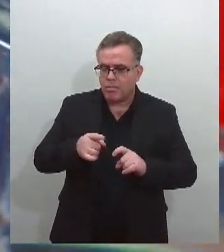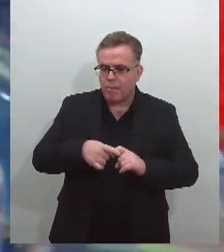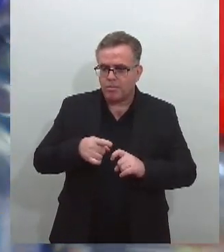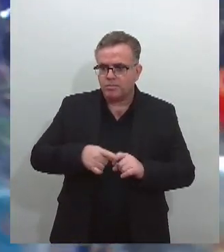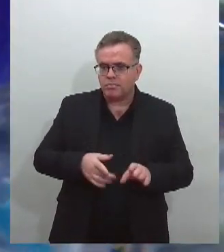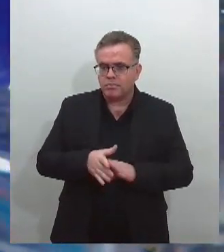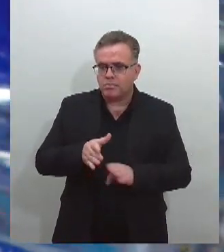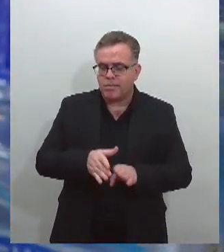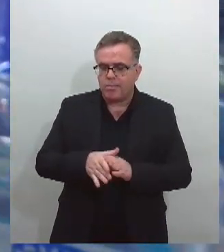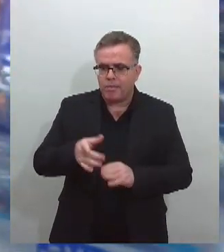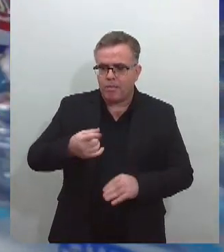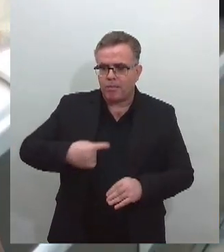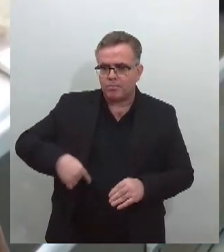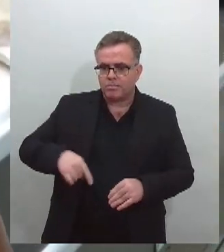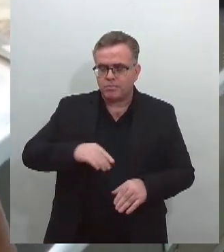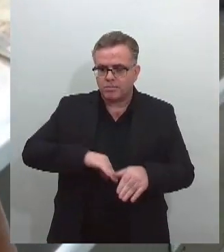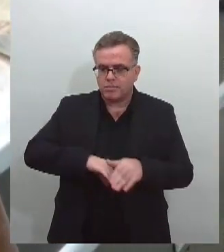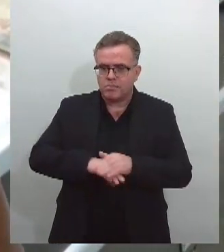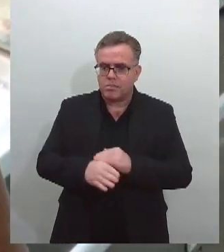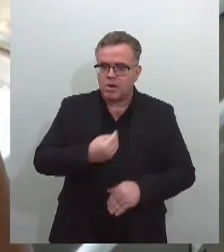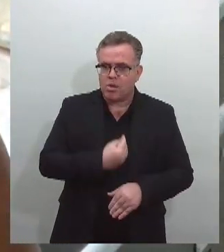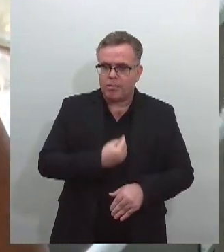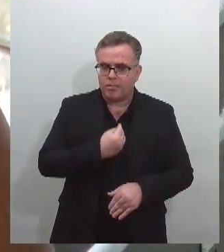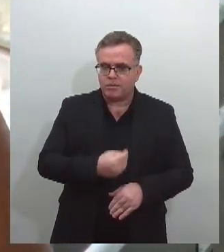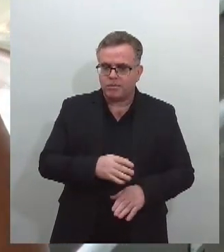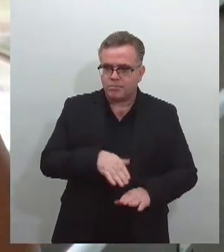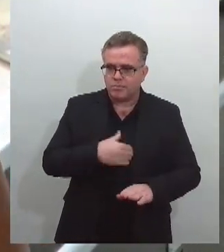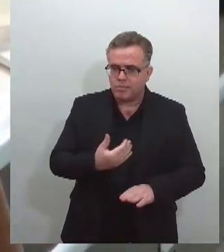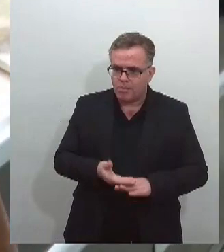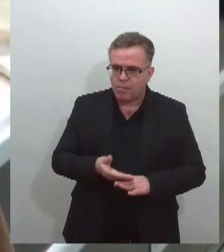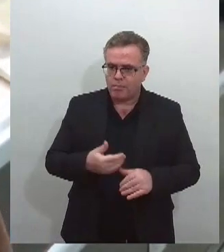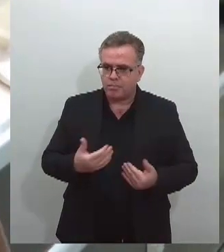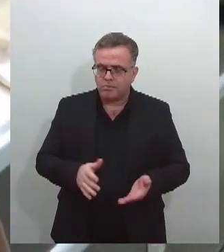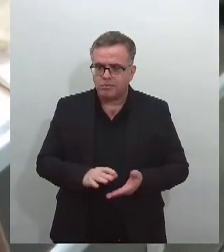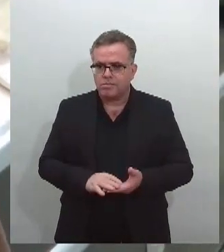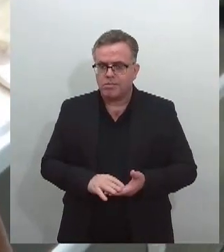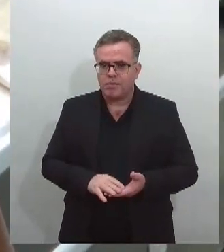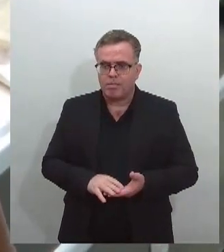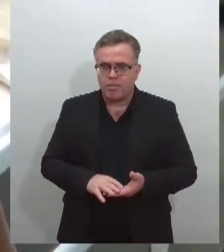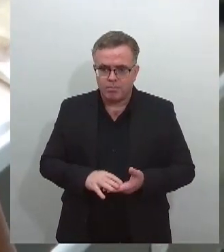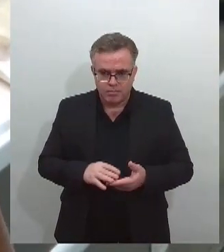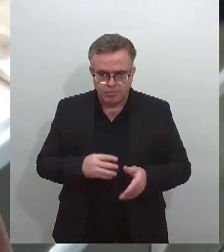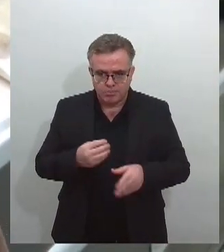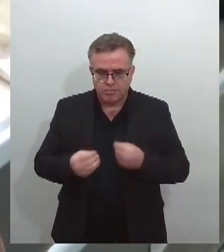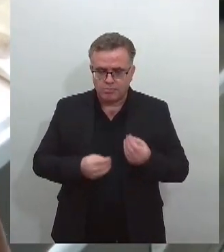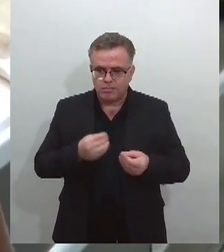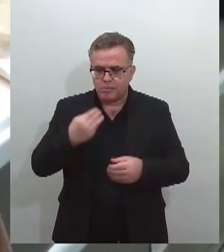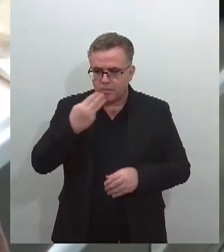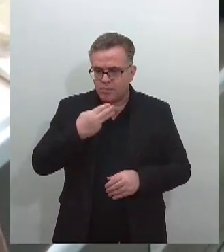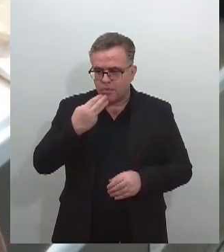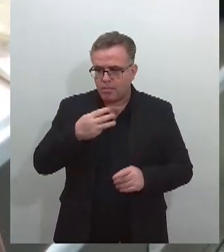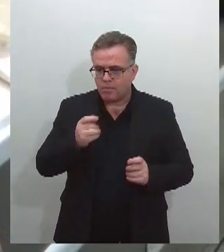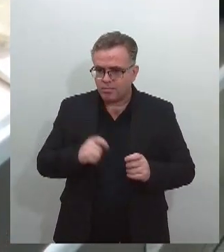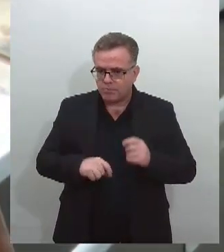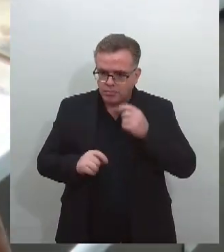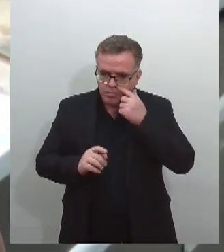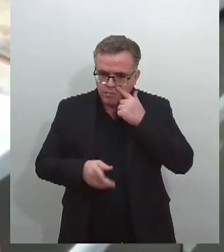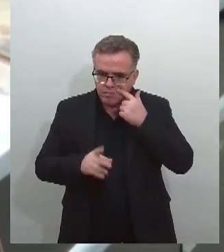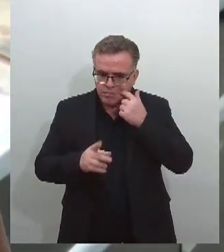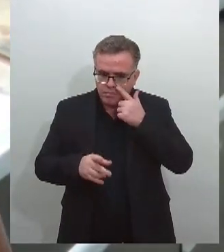parte do seu plano alimentar. Eu fui proibida, minha filha. O médico me disse que não toma mais açúcar. Aí eu não tomei